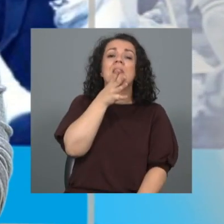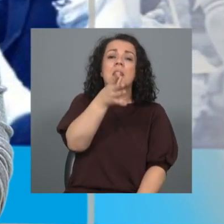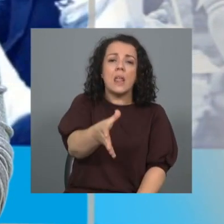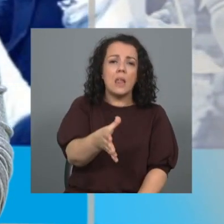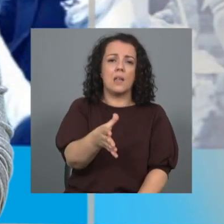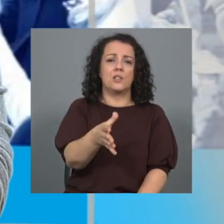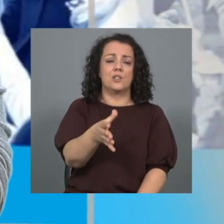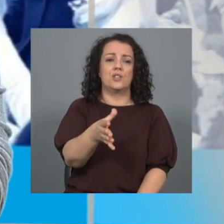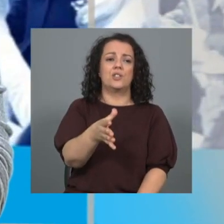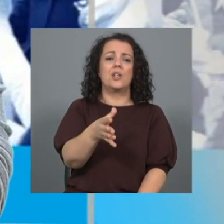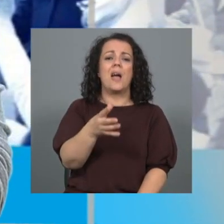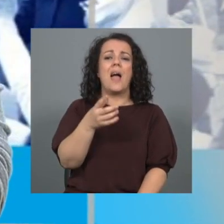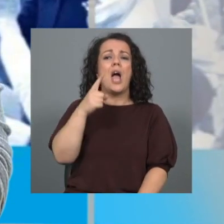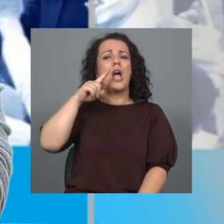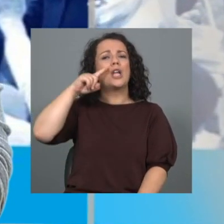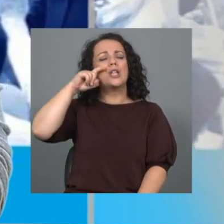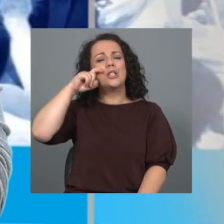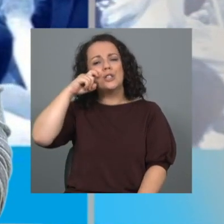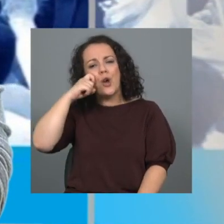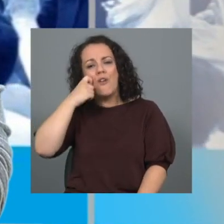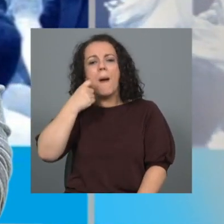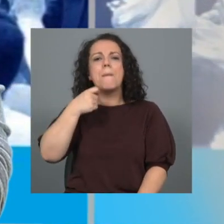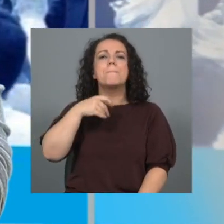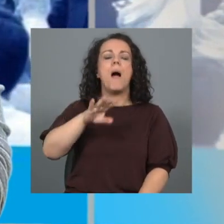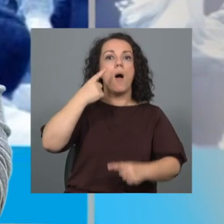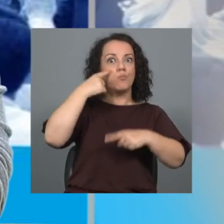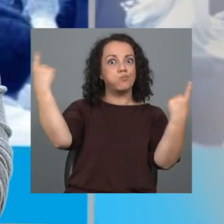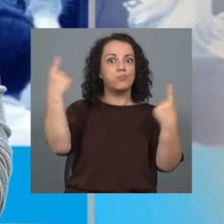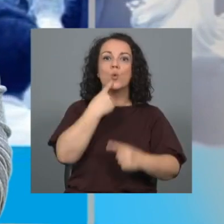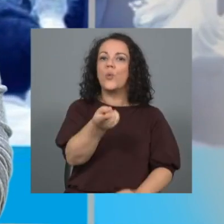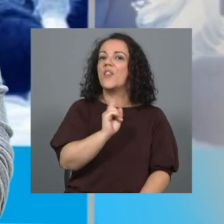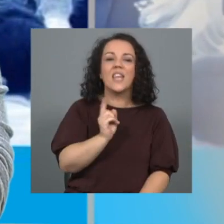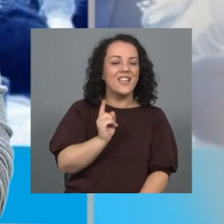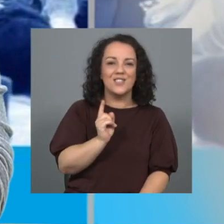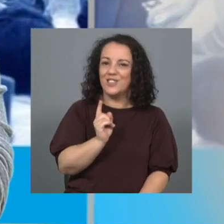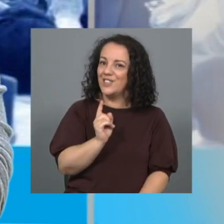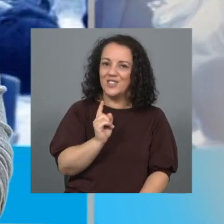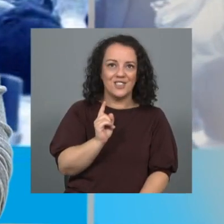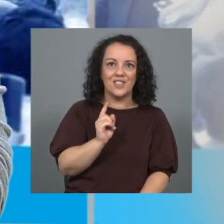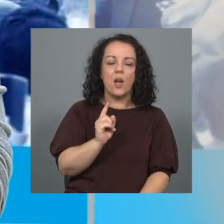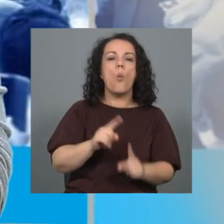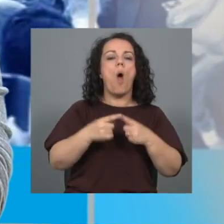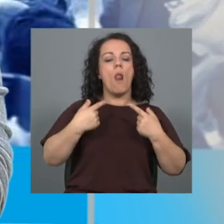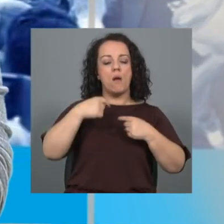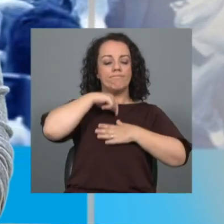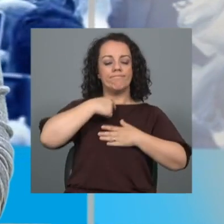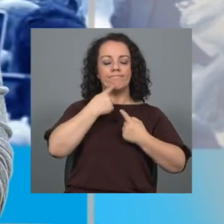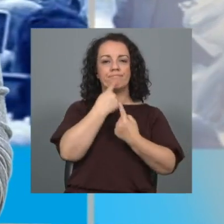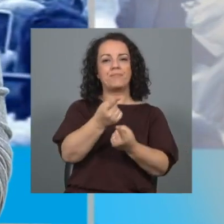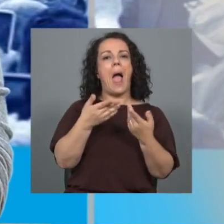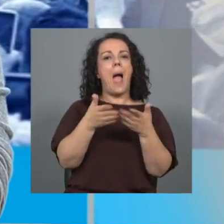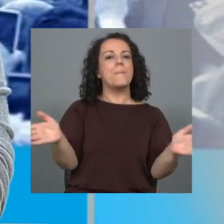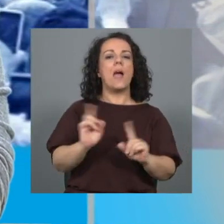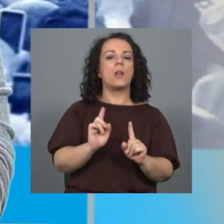levantavam essas suspeitas, mas não as levantavam em ONU. Ou seja, não as diziam abertamente. Era uma espécie